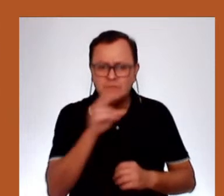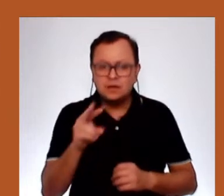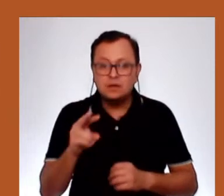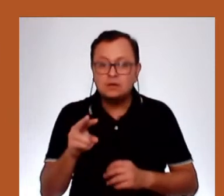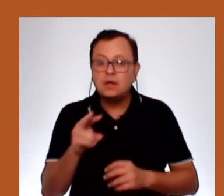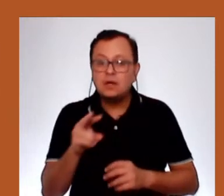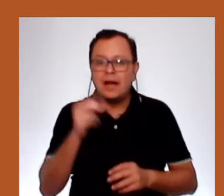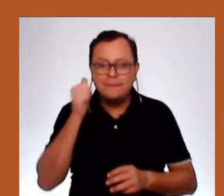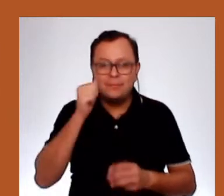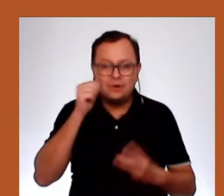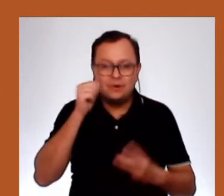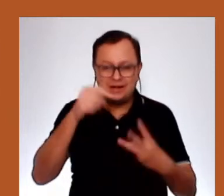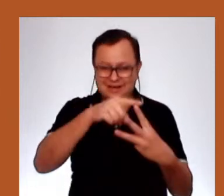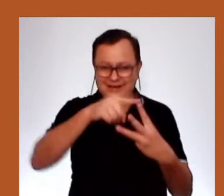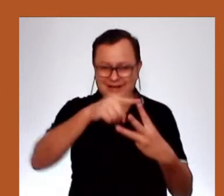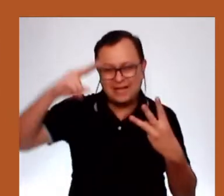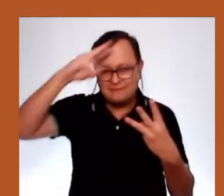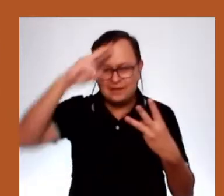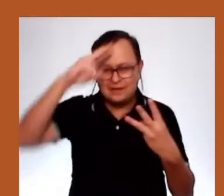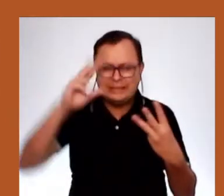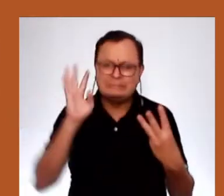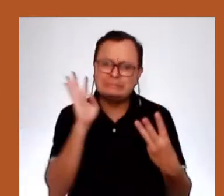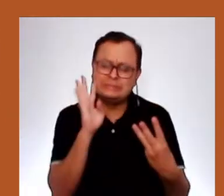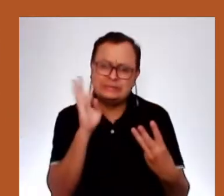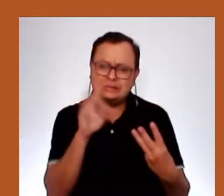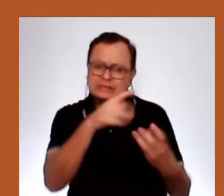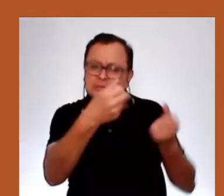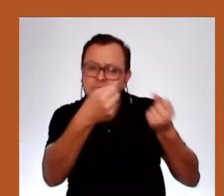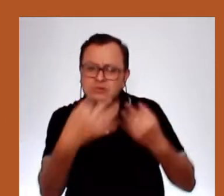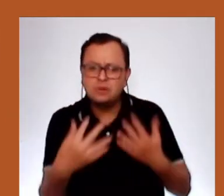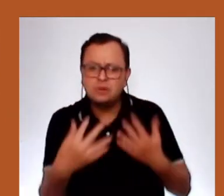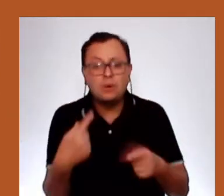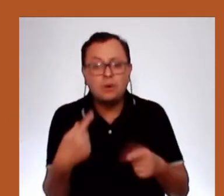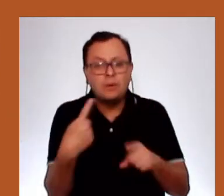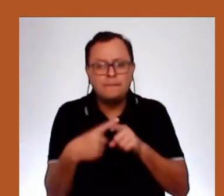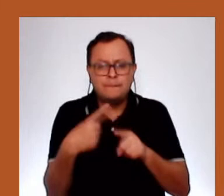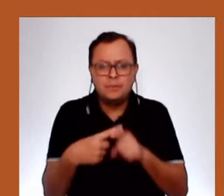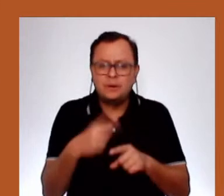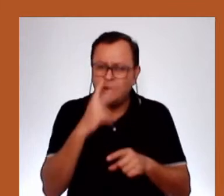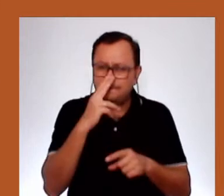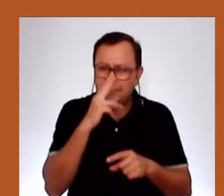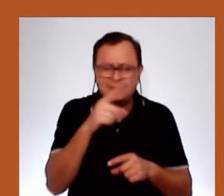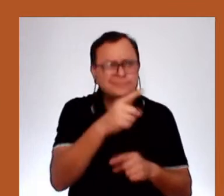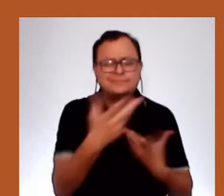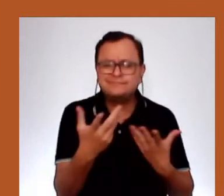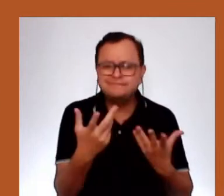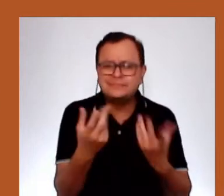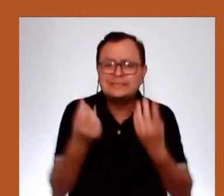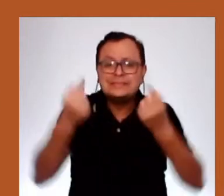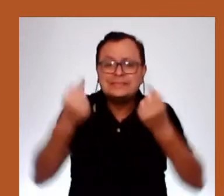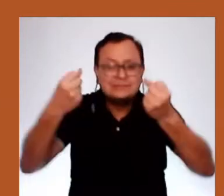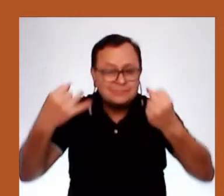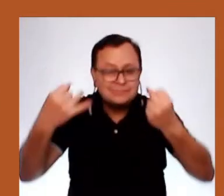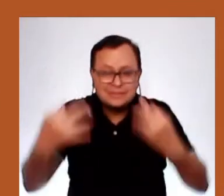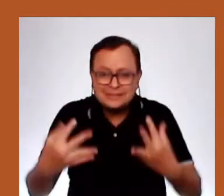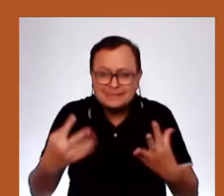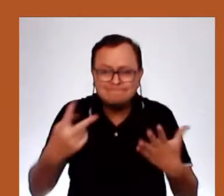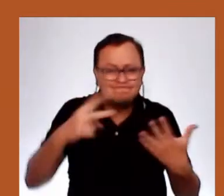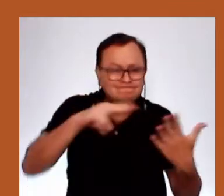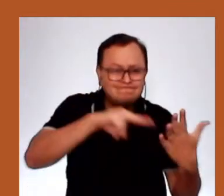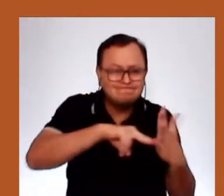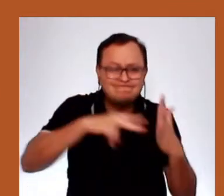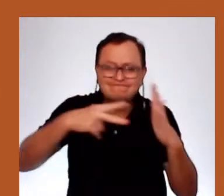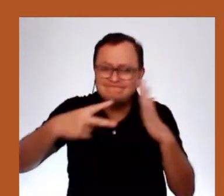Vera falando, porque ela encontra algumas chaves de tradução de alguns momentos